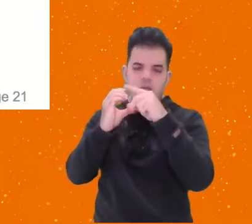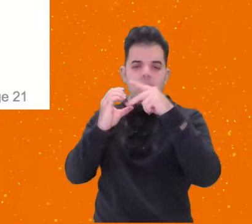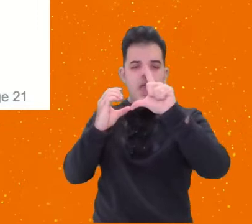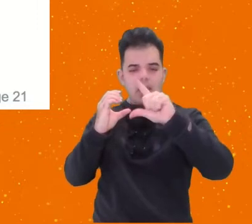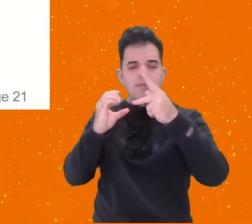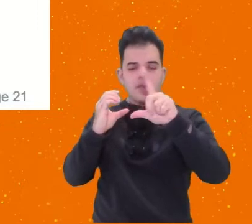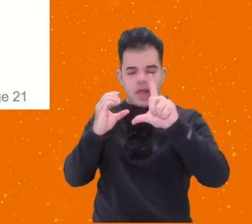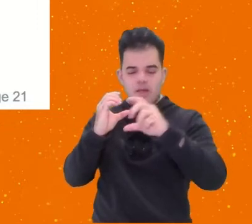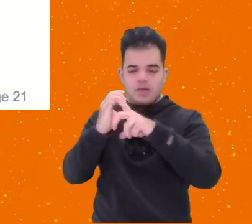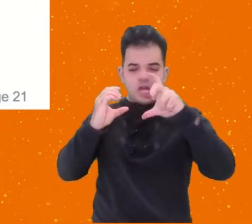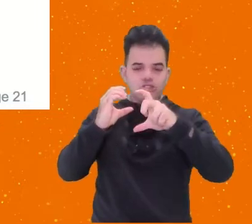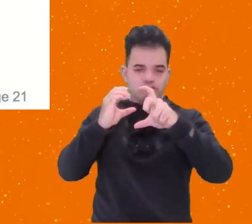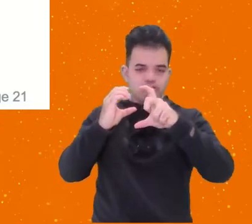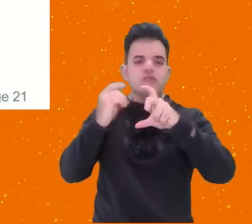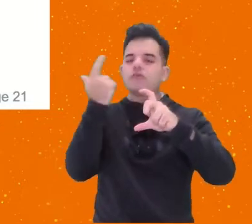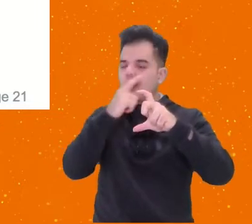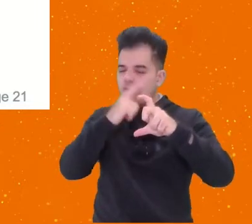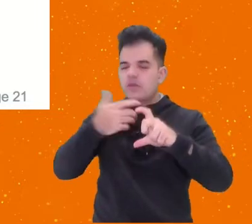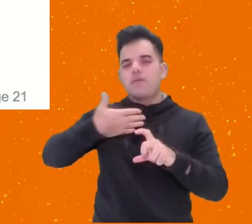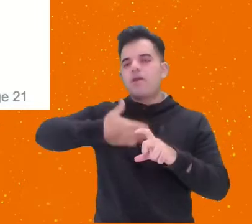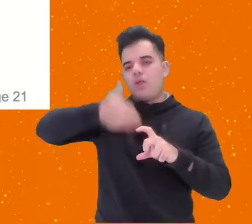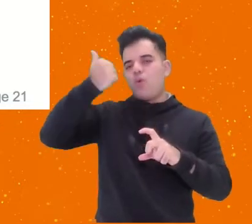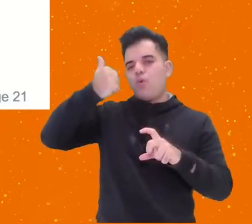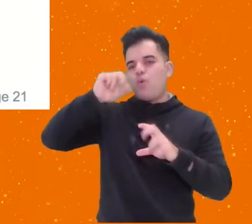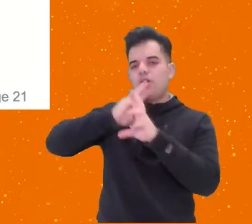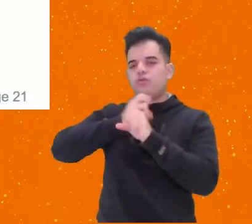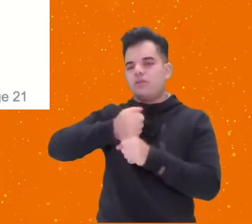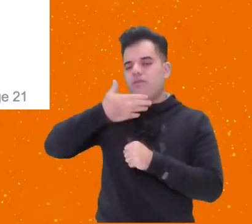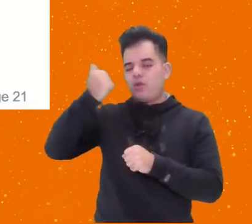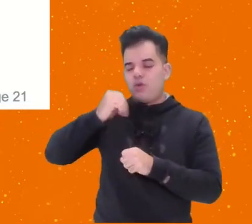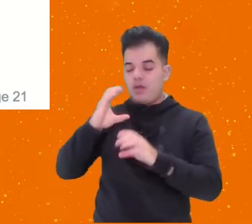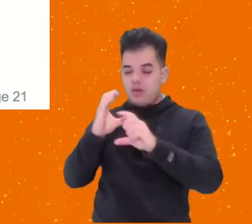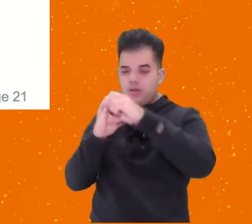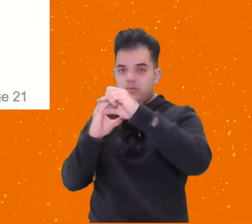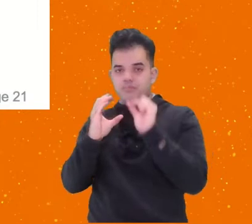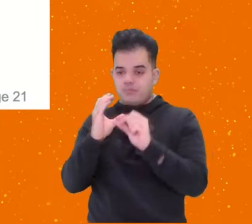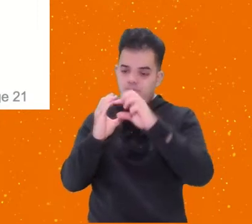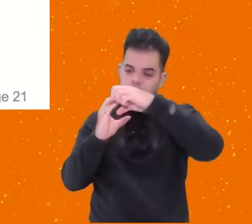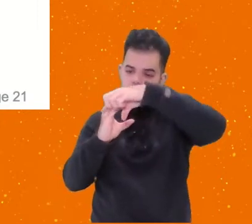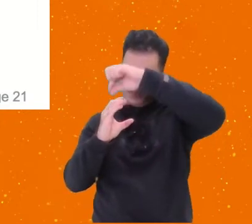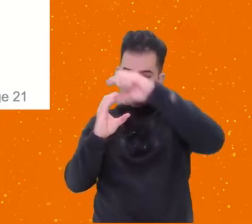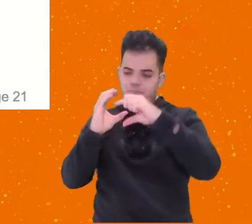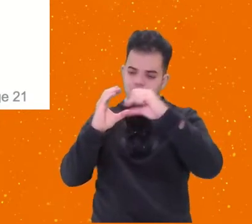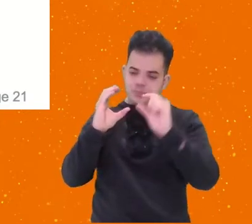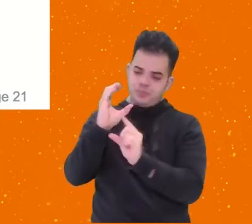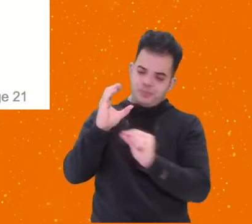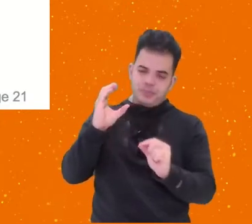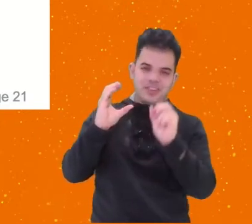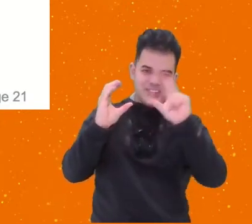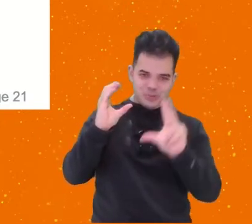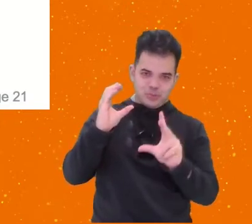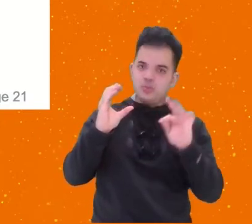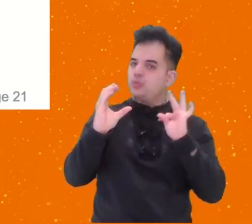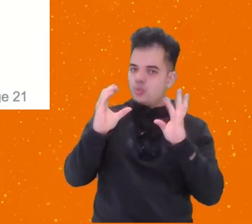resultados melhores, né? Então, já esse bocal que tem essas orelhinhas azuis, os fabricantes todos já